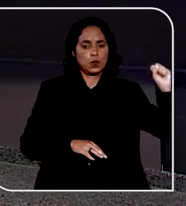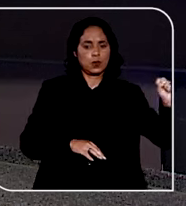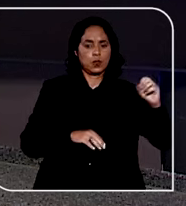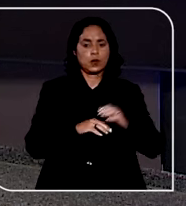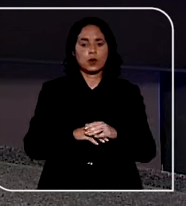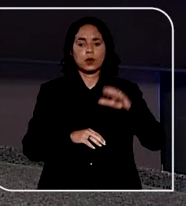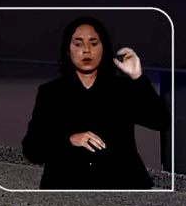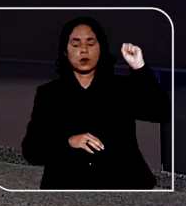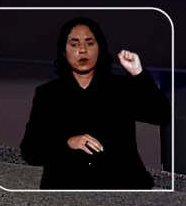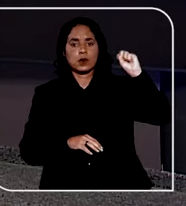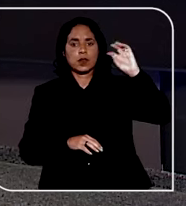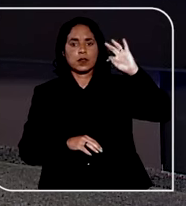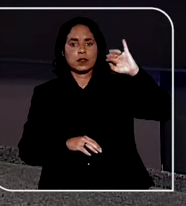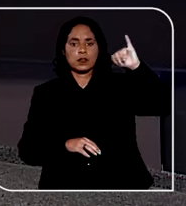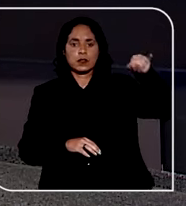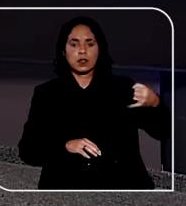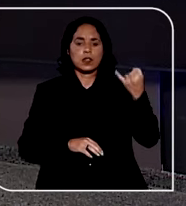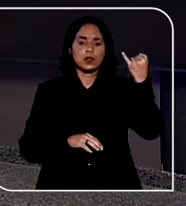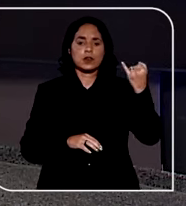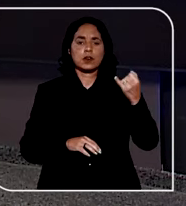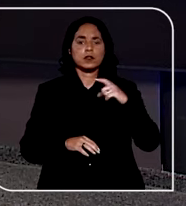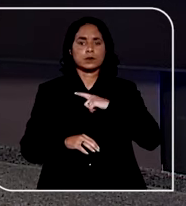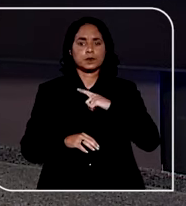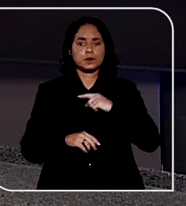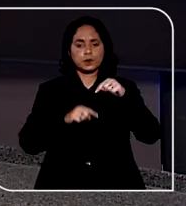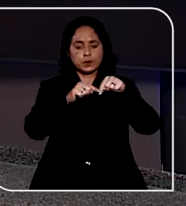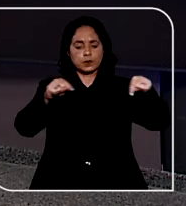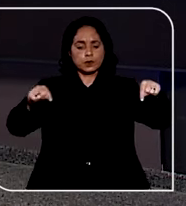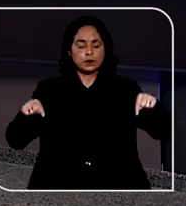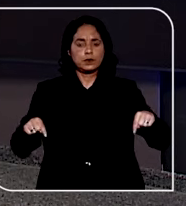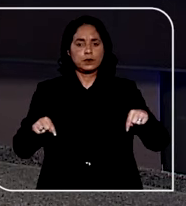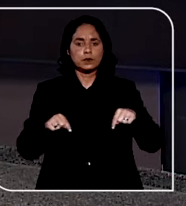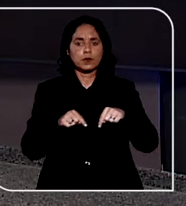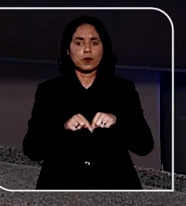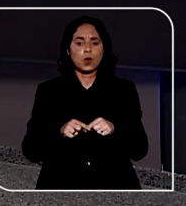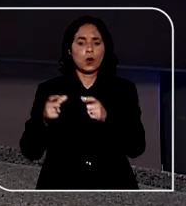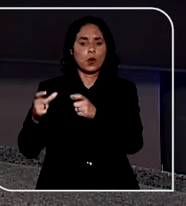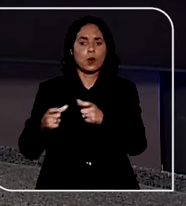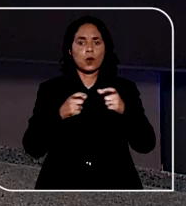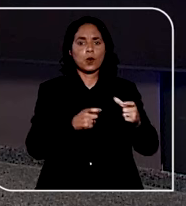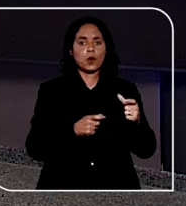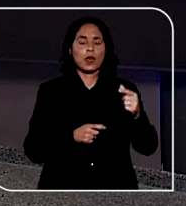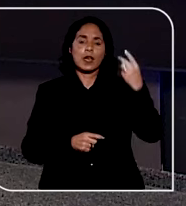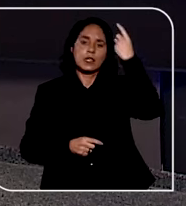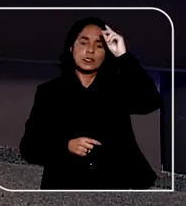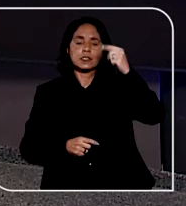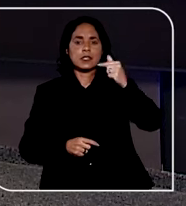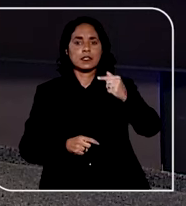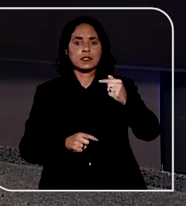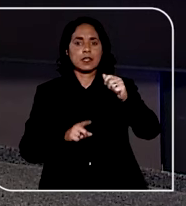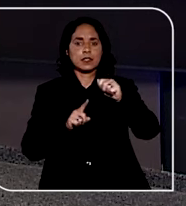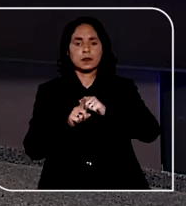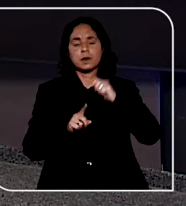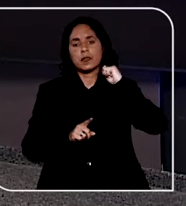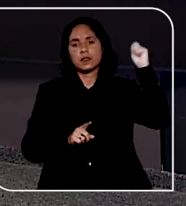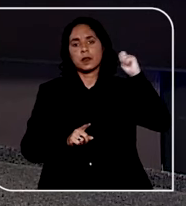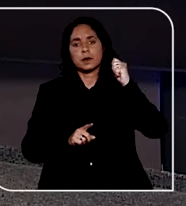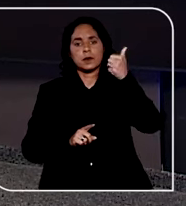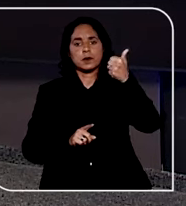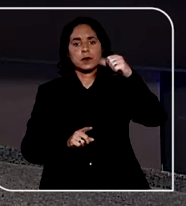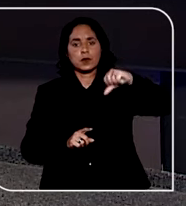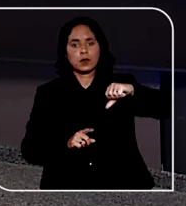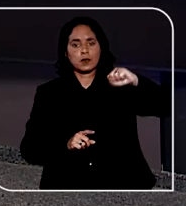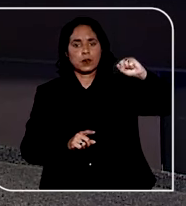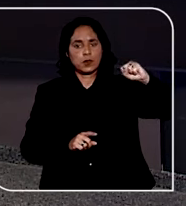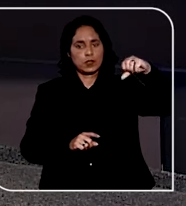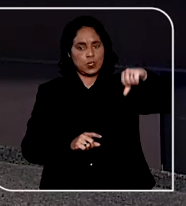o STJ foi efetivamente instalado e passou a funcionar em 7 de abril de 1989